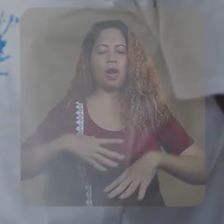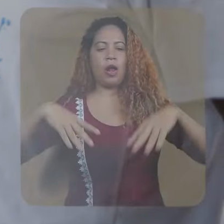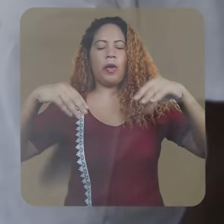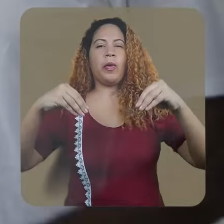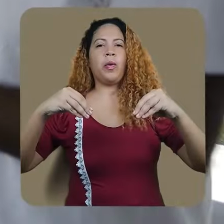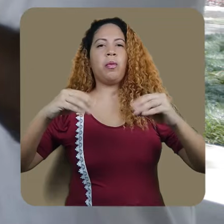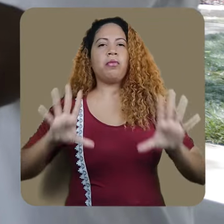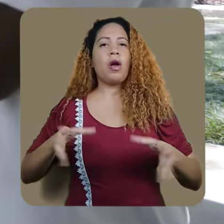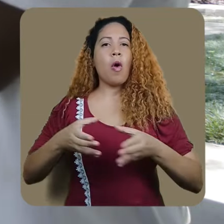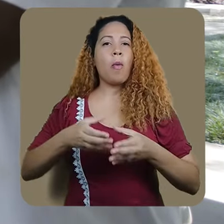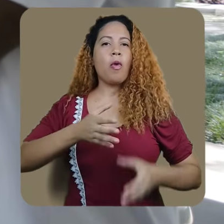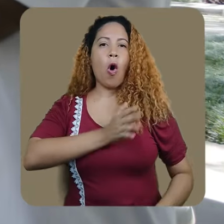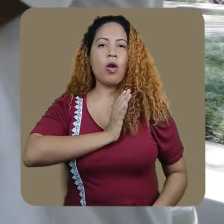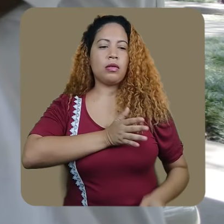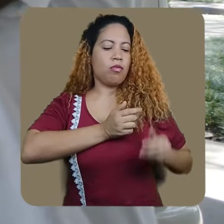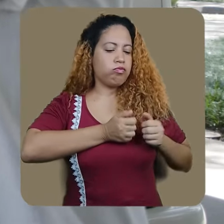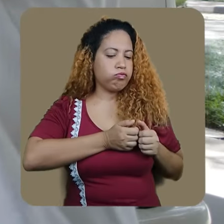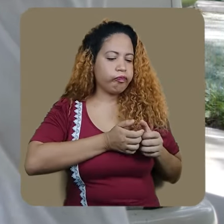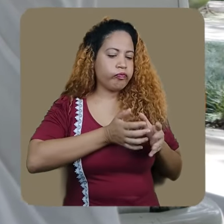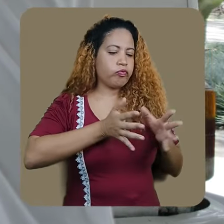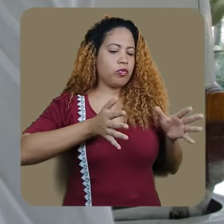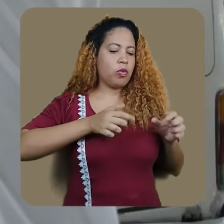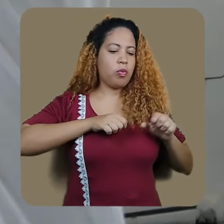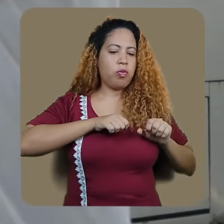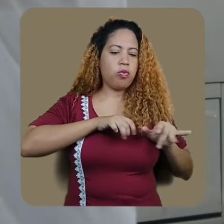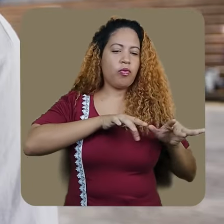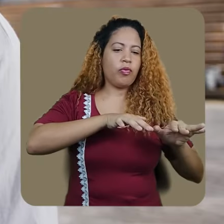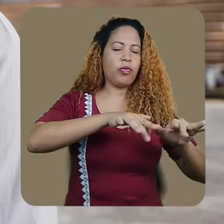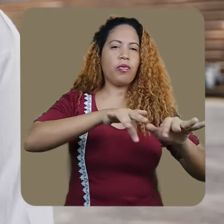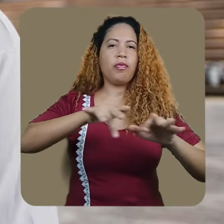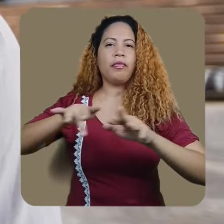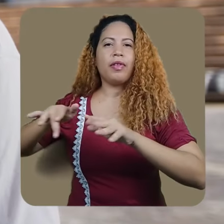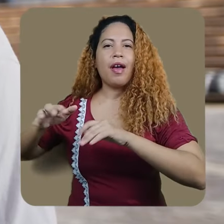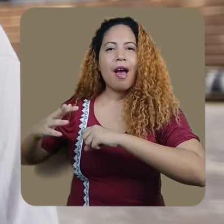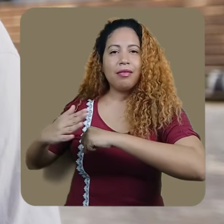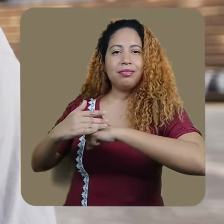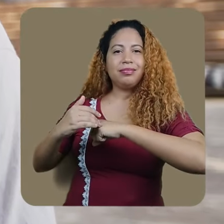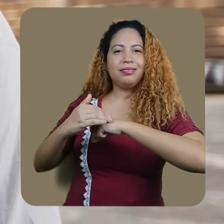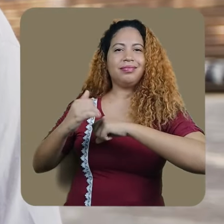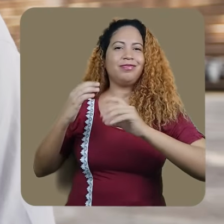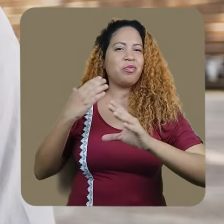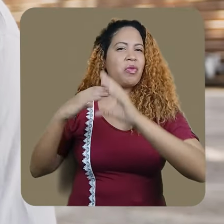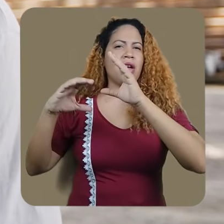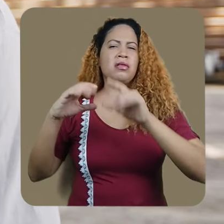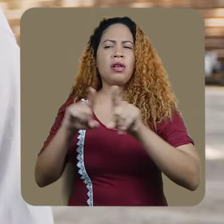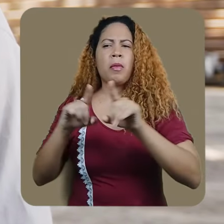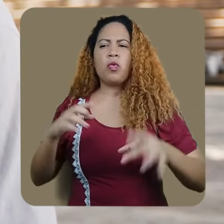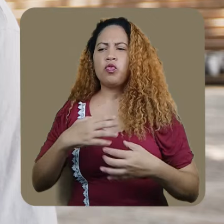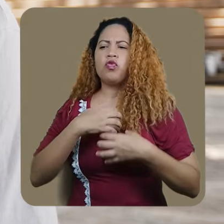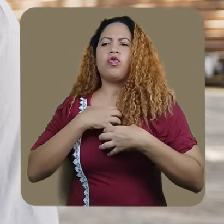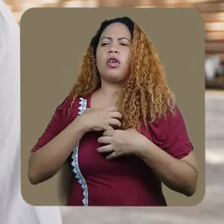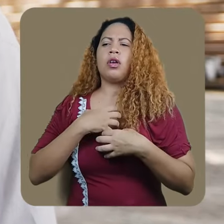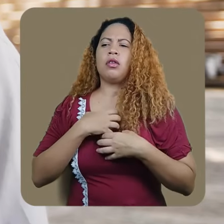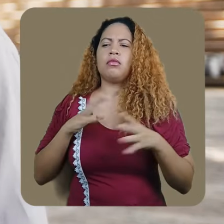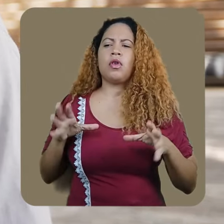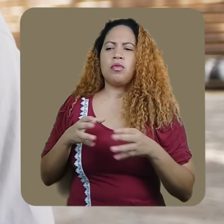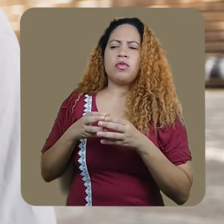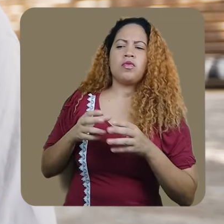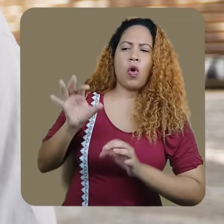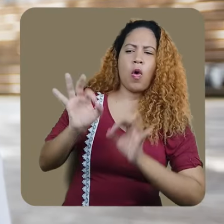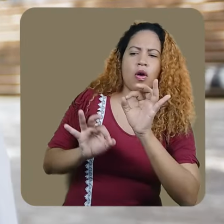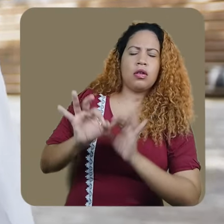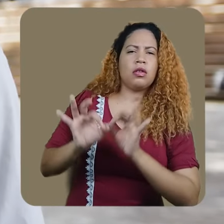Catiawaru é uma banda muito coraçãozuda, assim, né? Então, por onde passa, doa muito carinho, seja em forma de canção, seja na forma que a